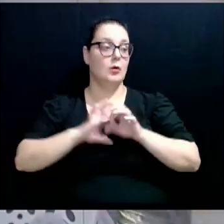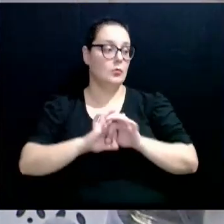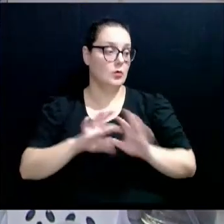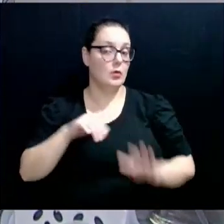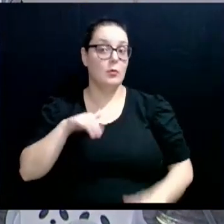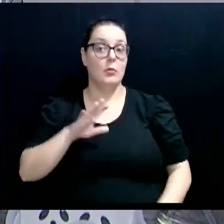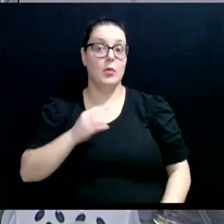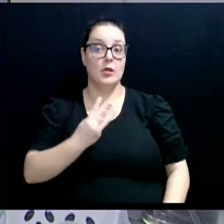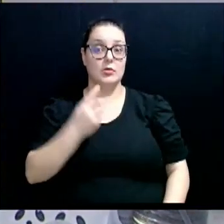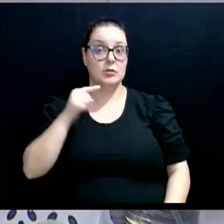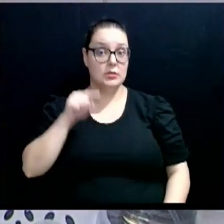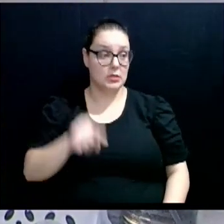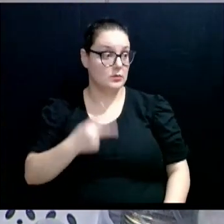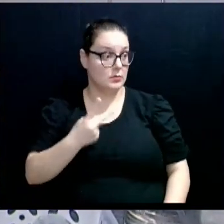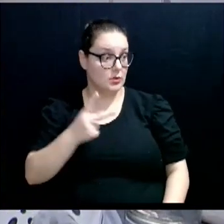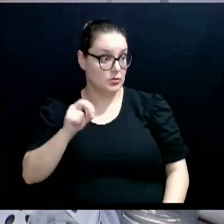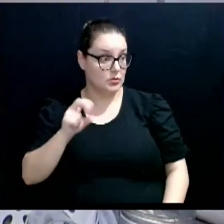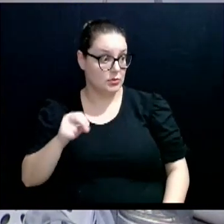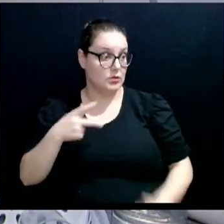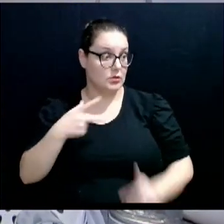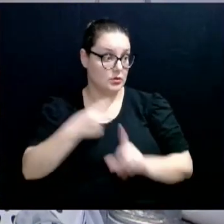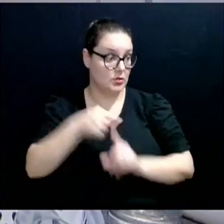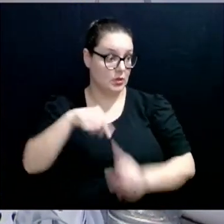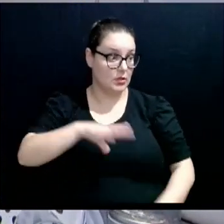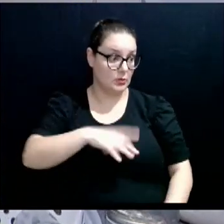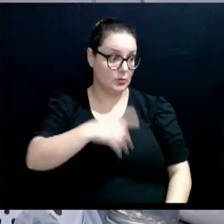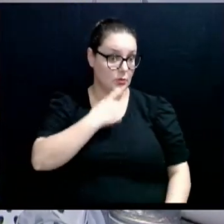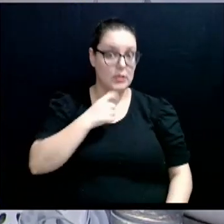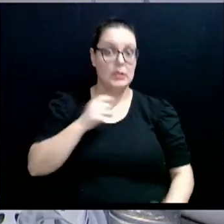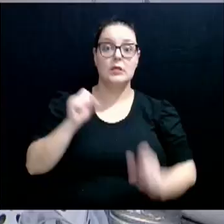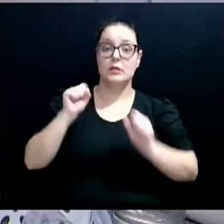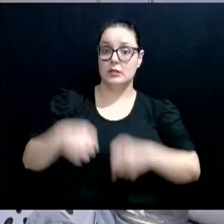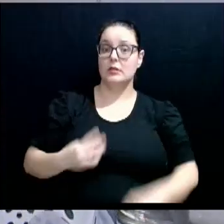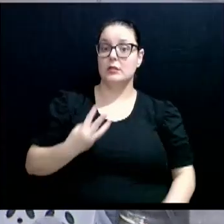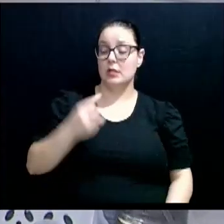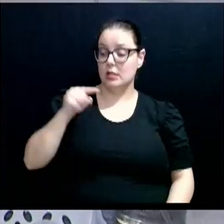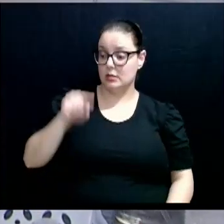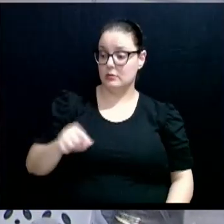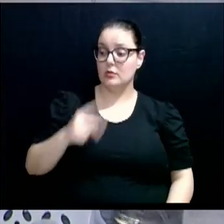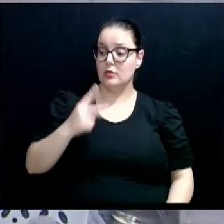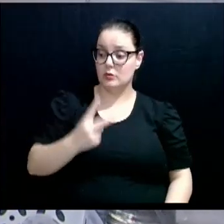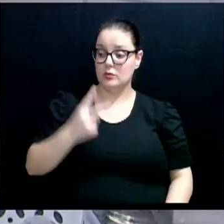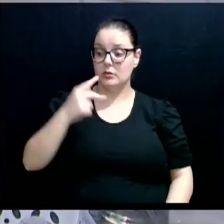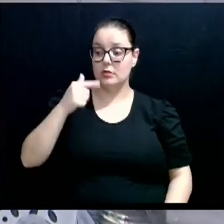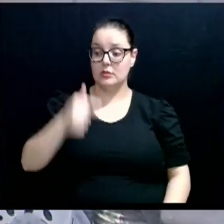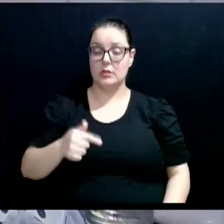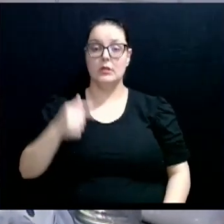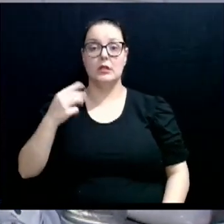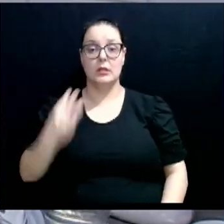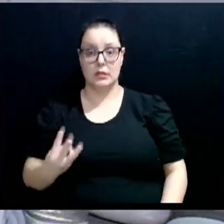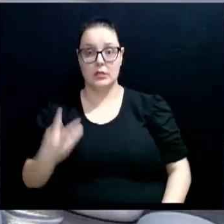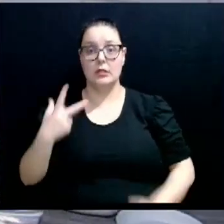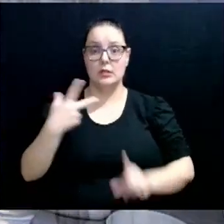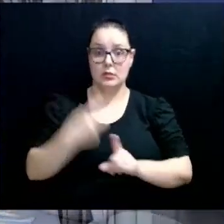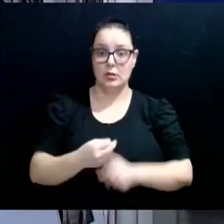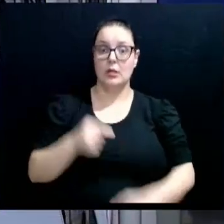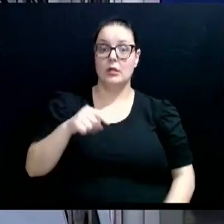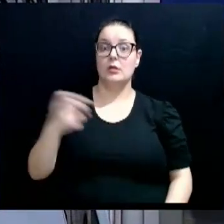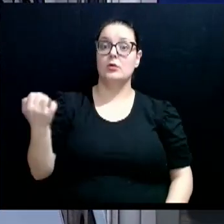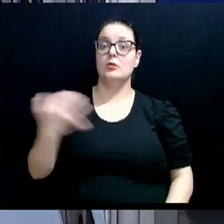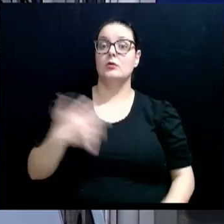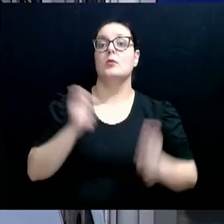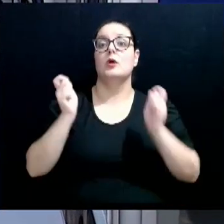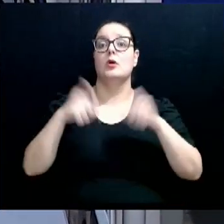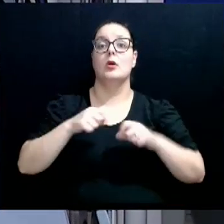3.200 doses aqui para o município? Isso mesmo, então foram 3.273 doses. Esse quantitativo ele é suficiente para atender todas